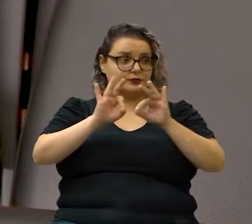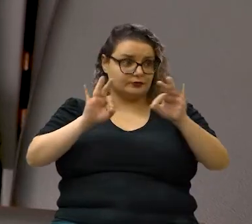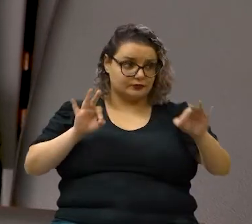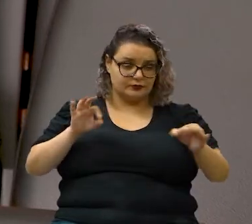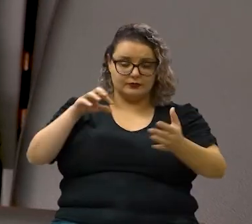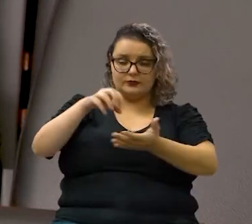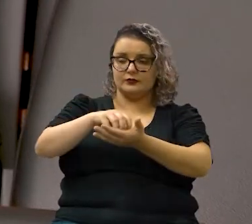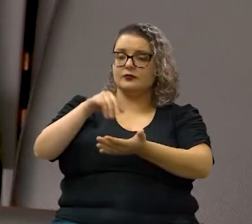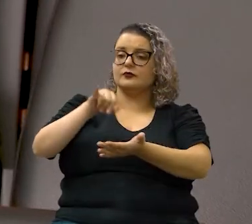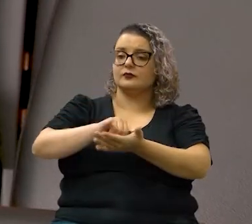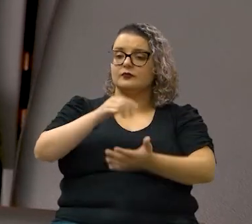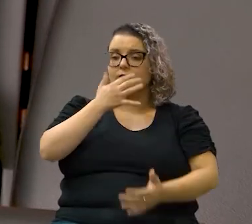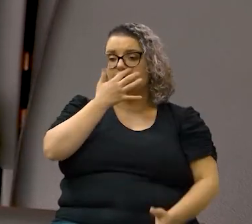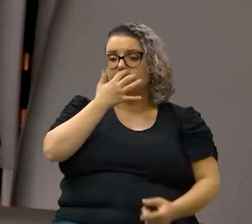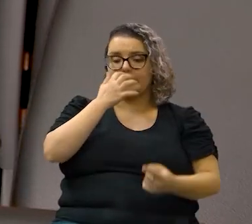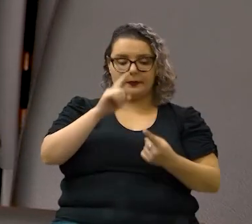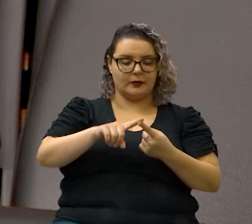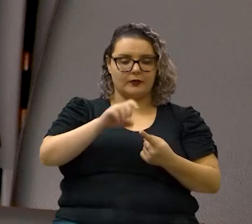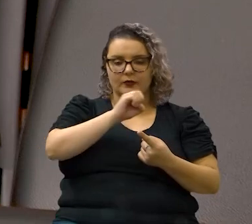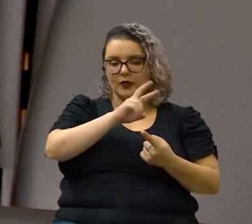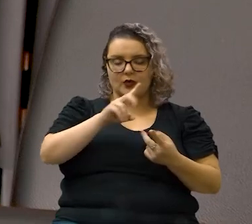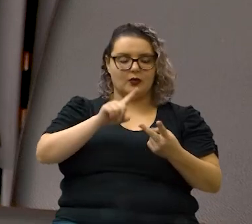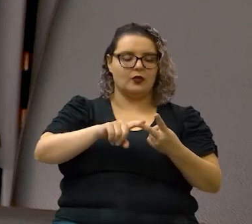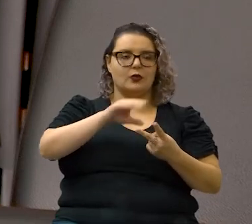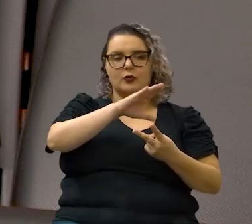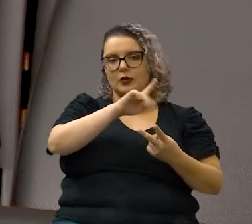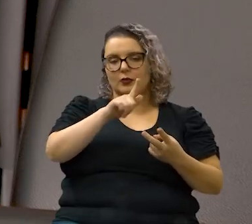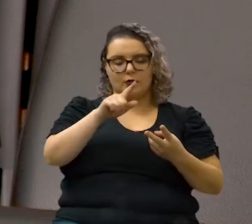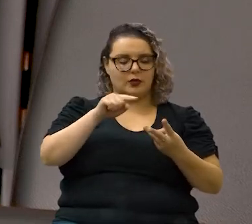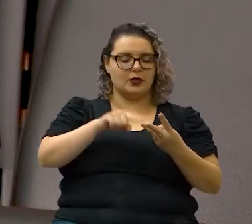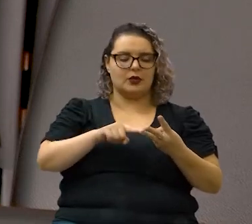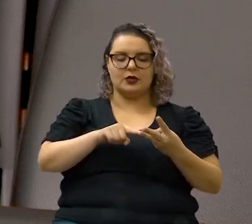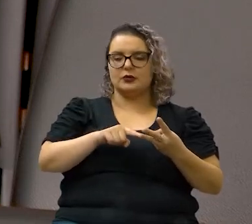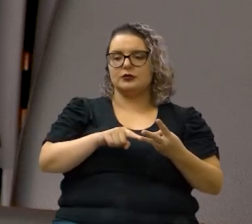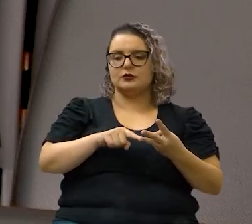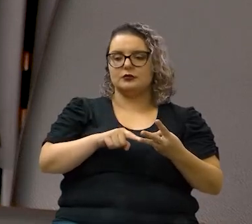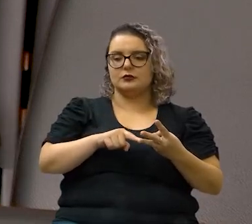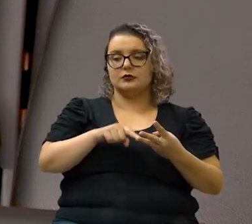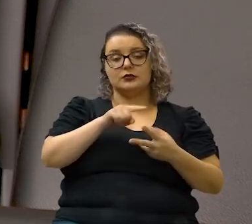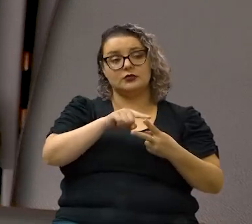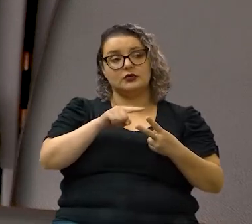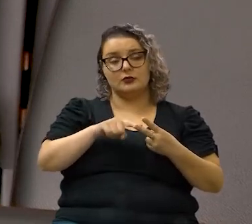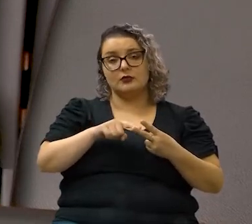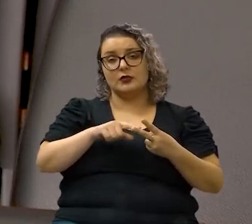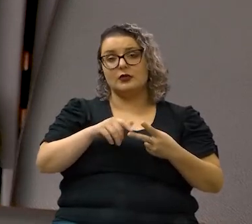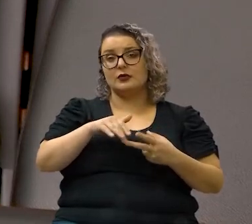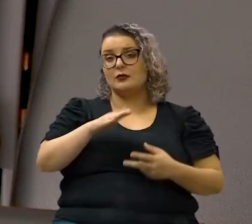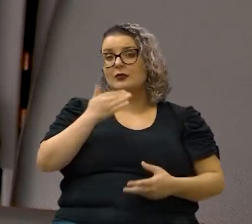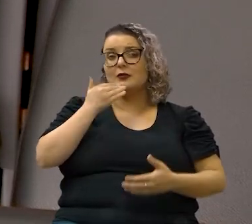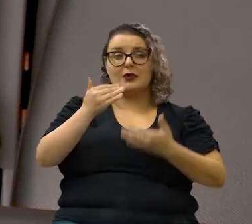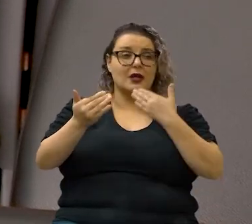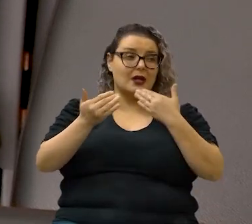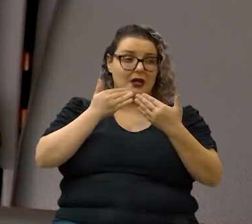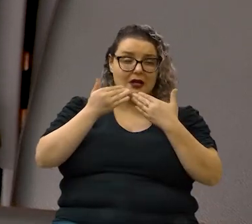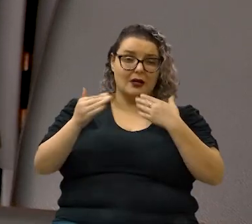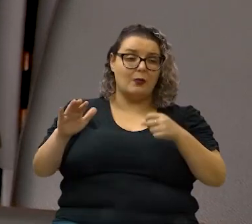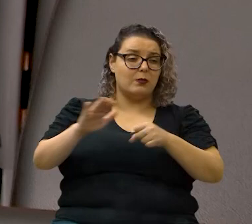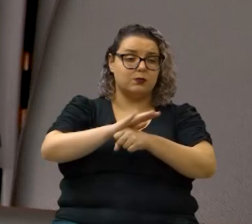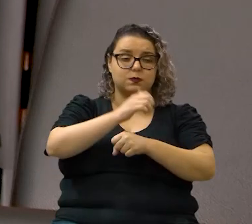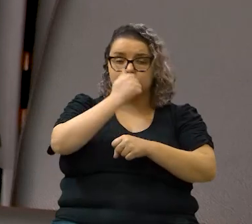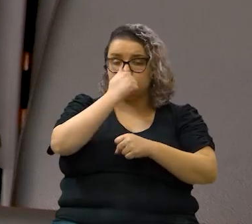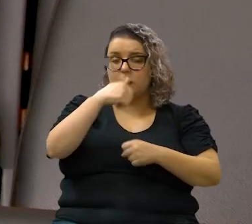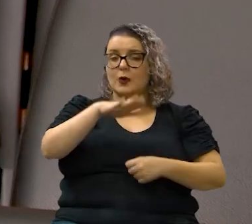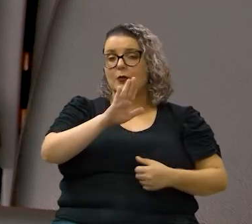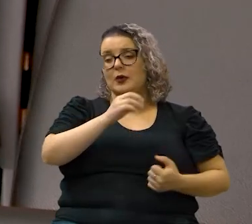mais distantes do centro. Né? Região Ouro Verde, região Campo Grande. São os bairros que têm mais demanda e que precisam de